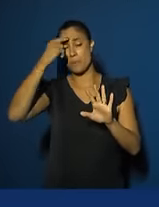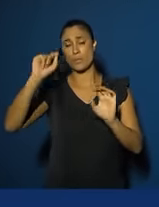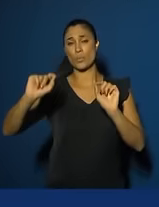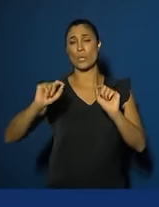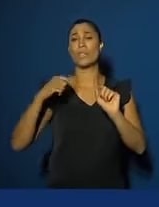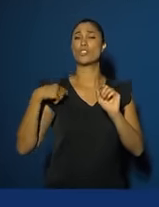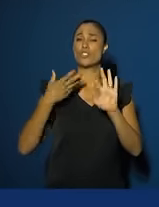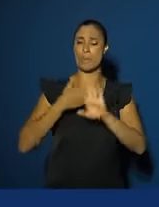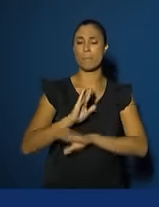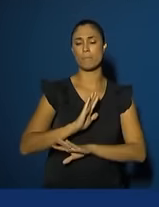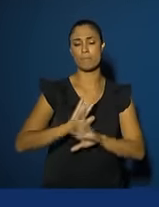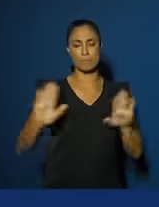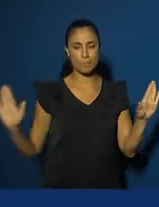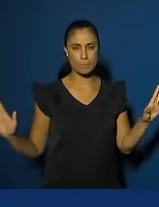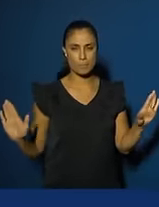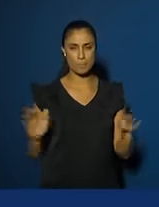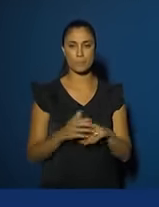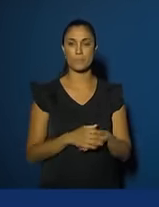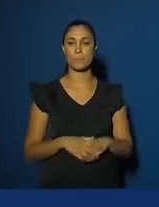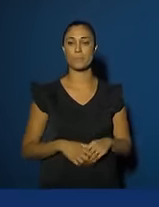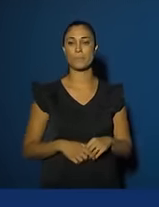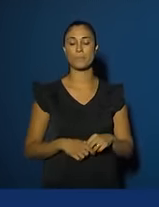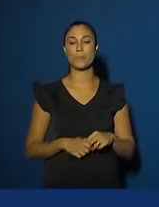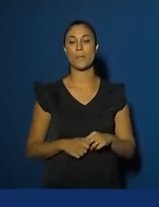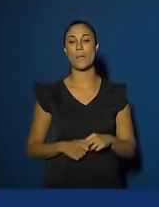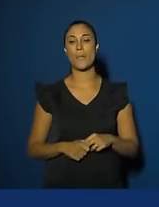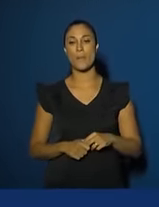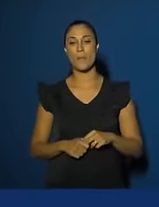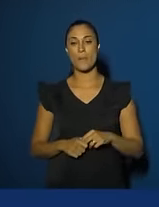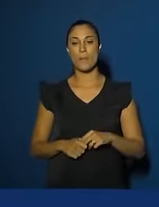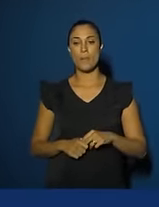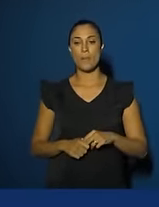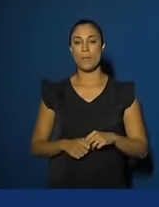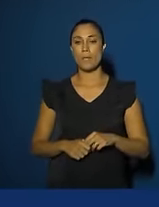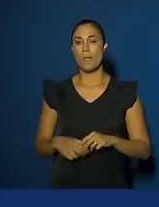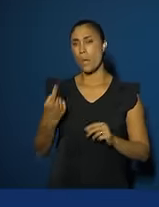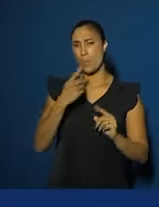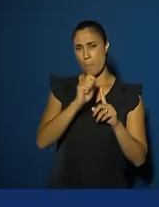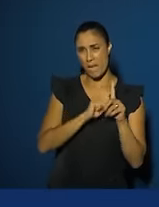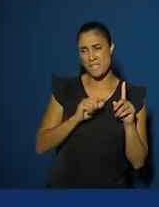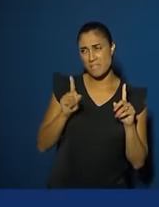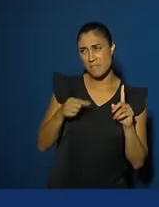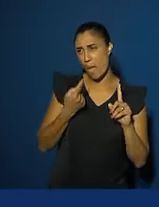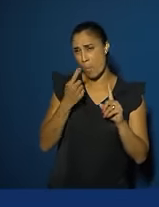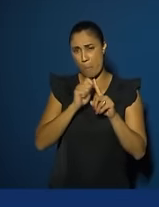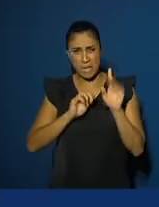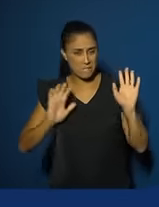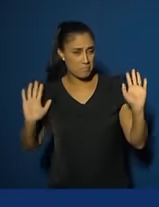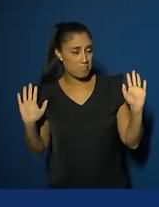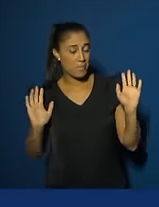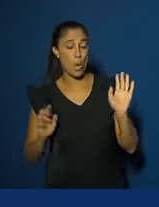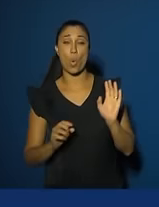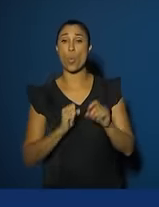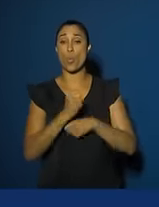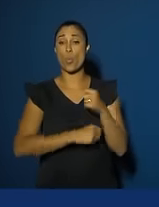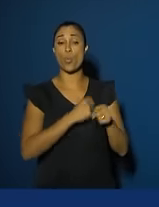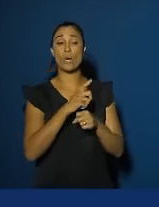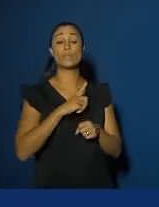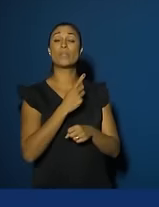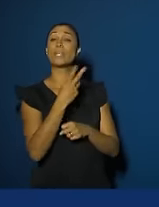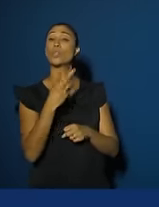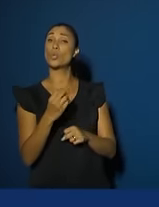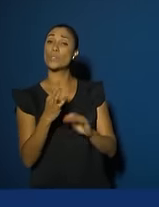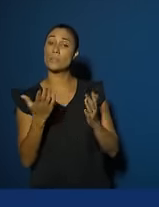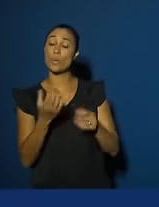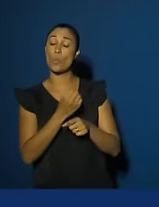esse processo eu não quero um mês é um mês né o ano tem 12 Então o